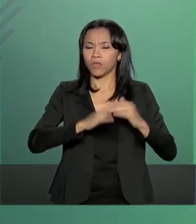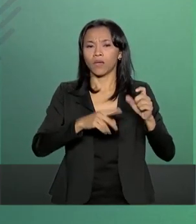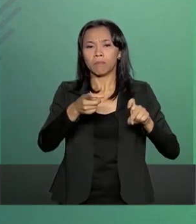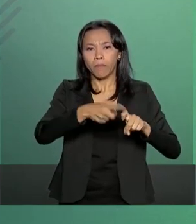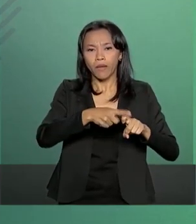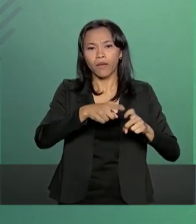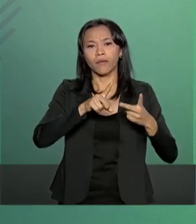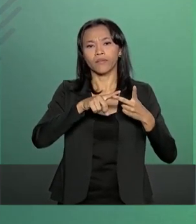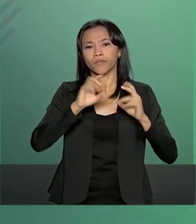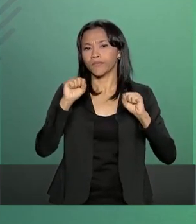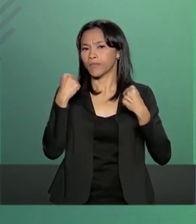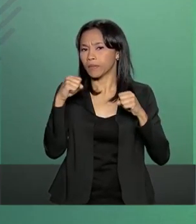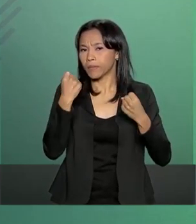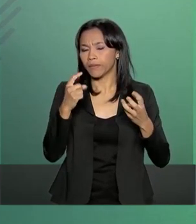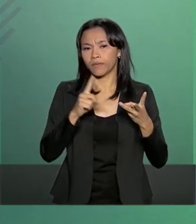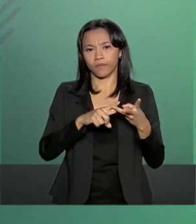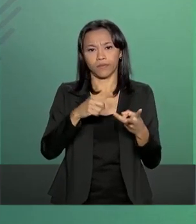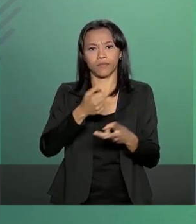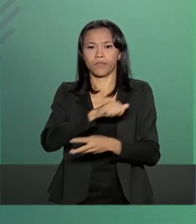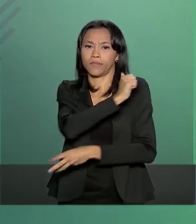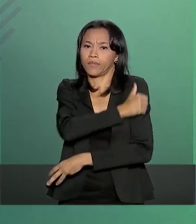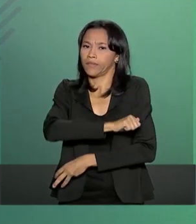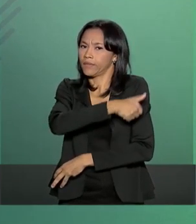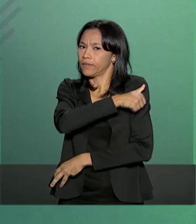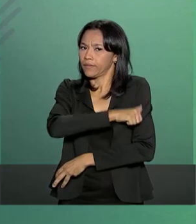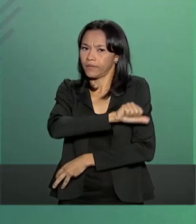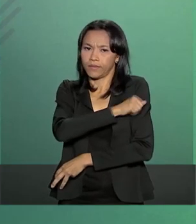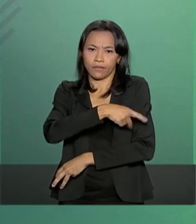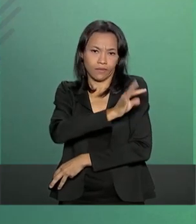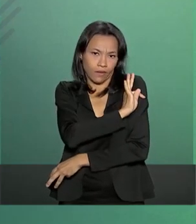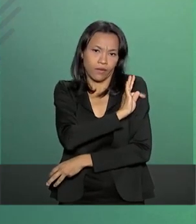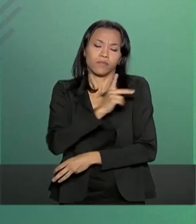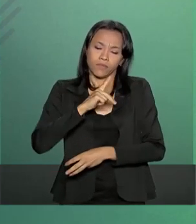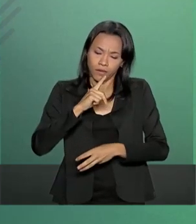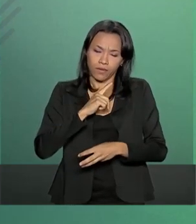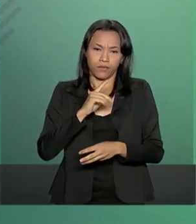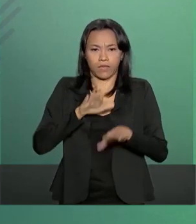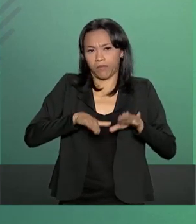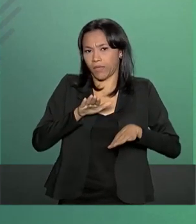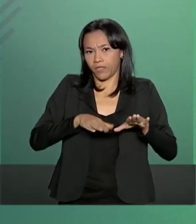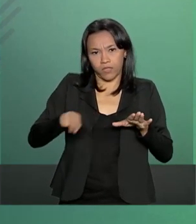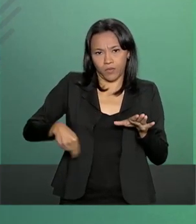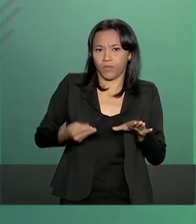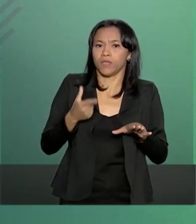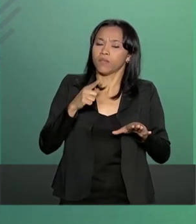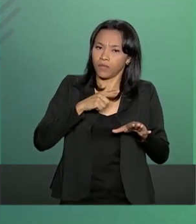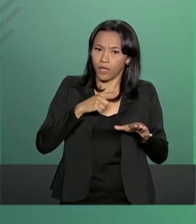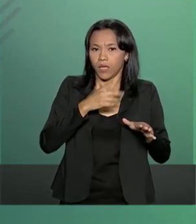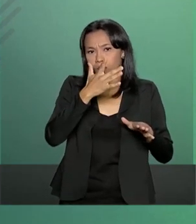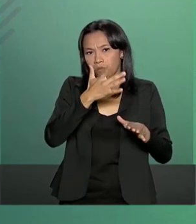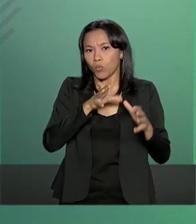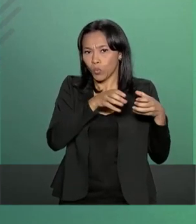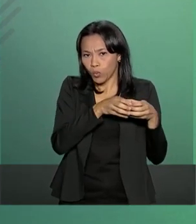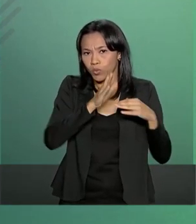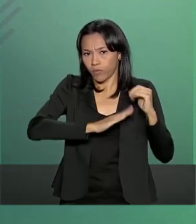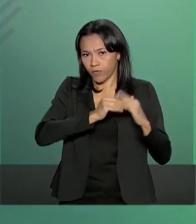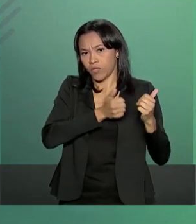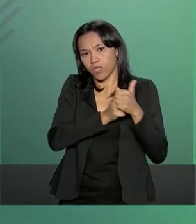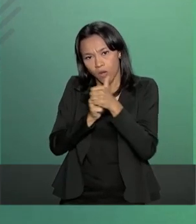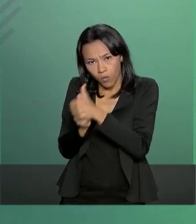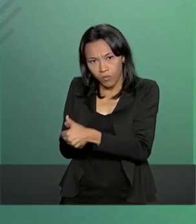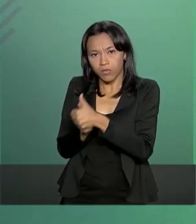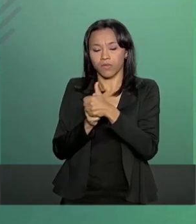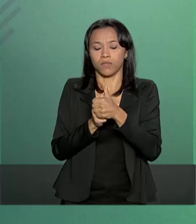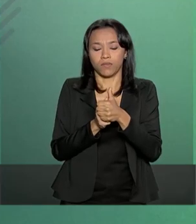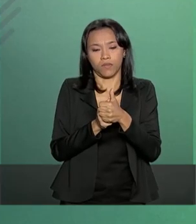acompanham, independente, como eu disse já, dessa questão da cirurgia. Então, sim, ele será acompanhado. Mesmo que não